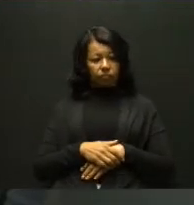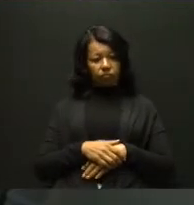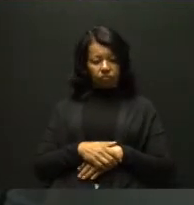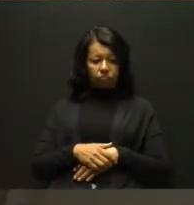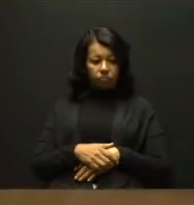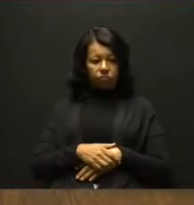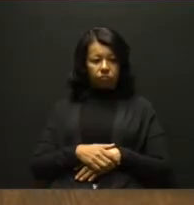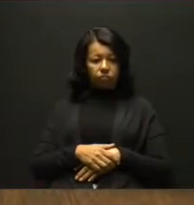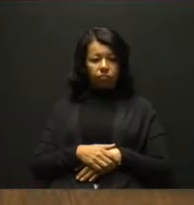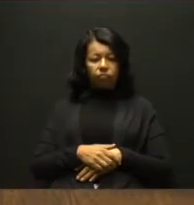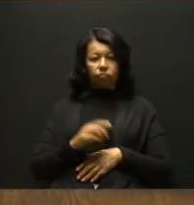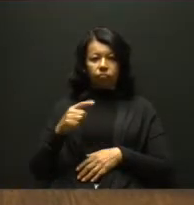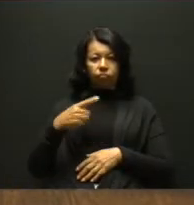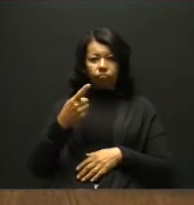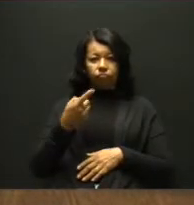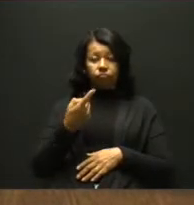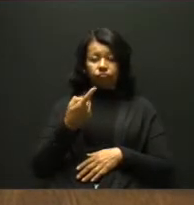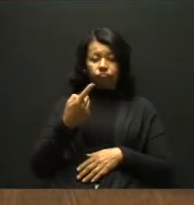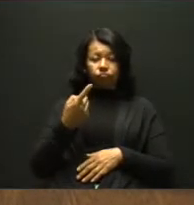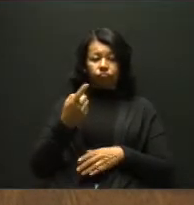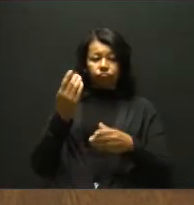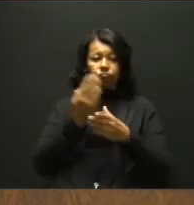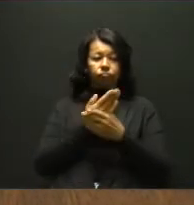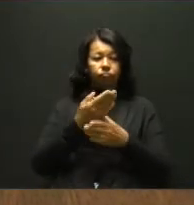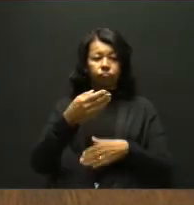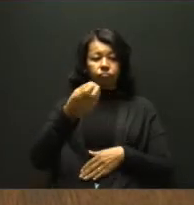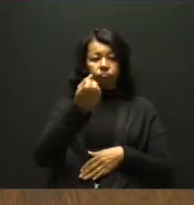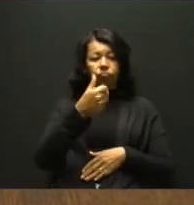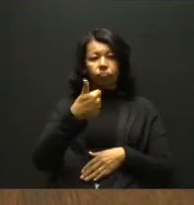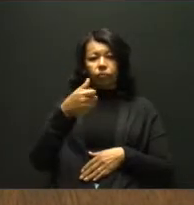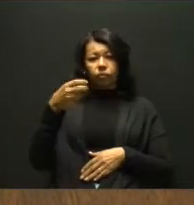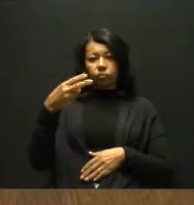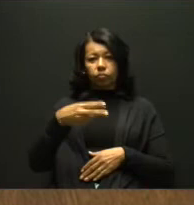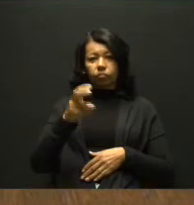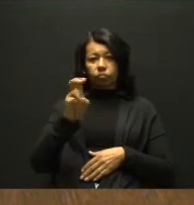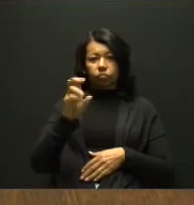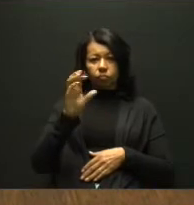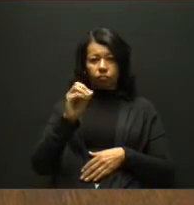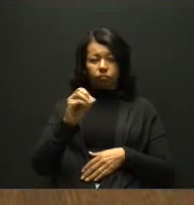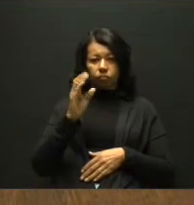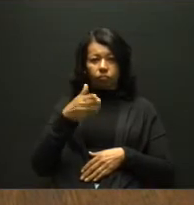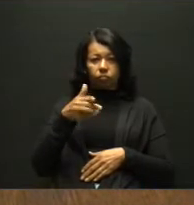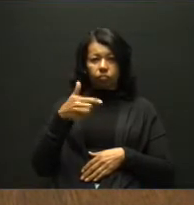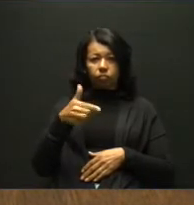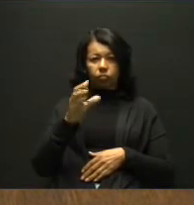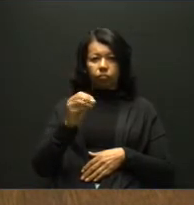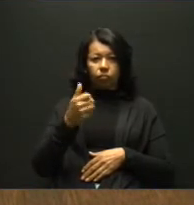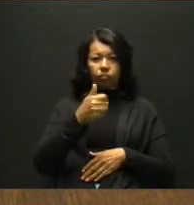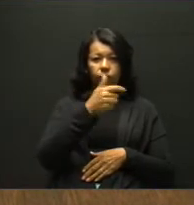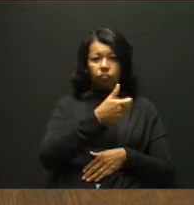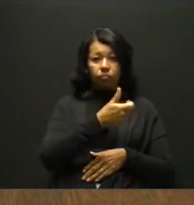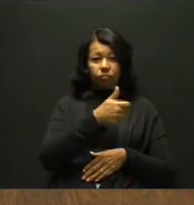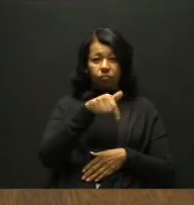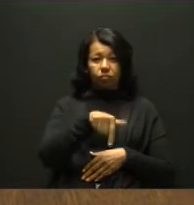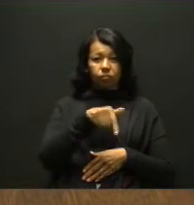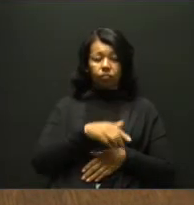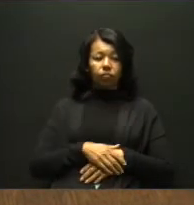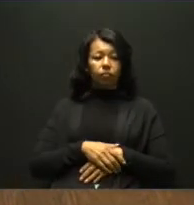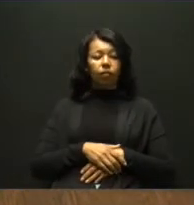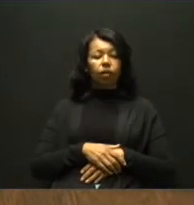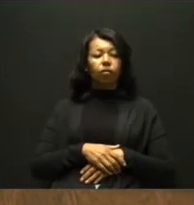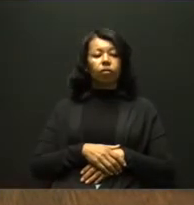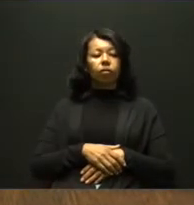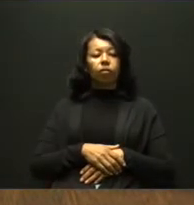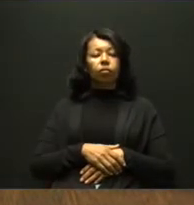o próximo item da pauta o processo número 1.250 barra 2017 projeto de lei número 62/2007